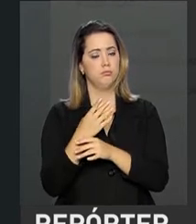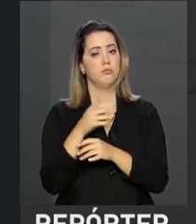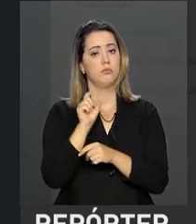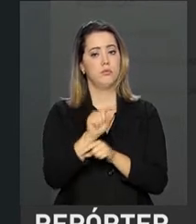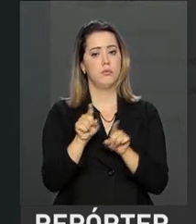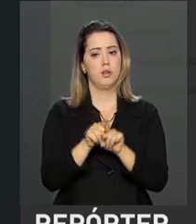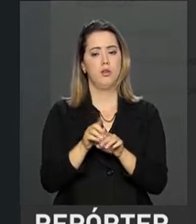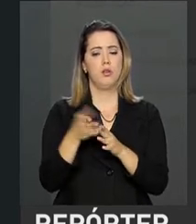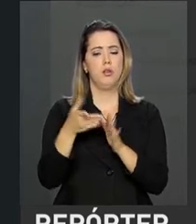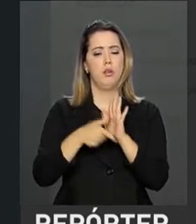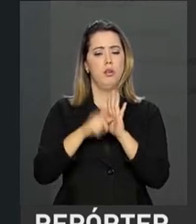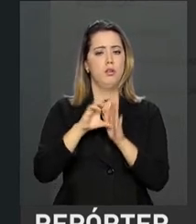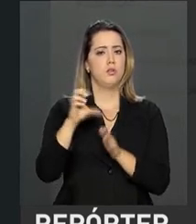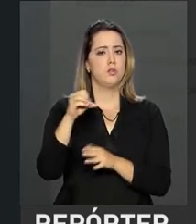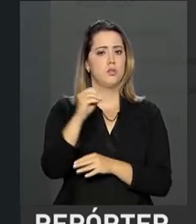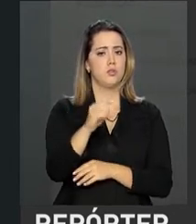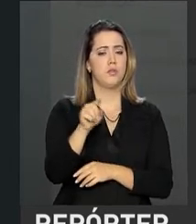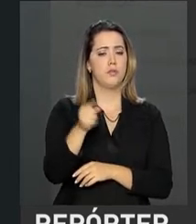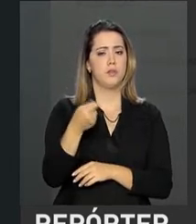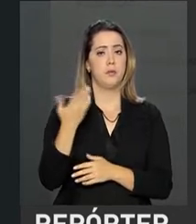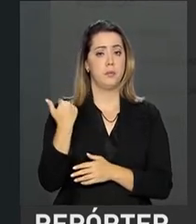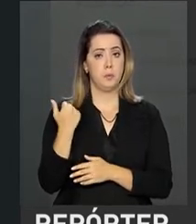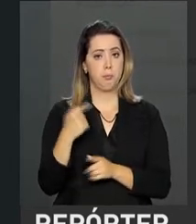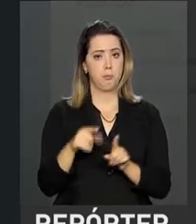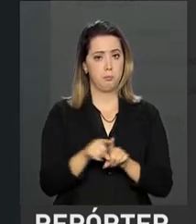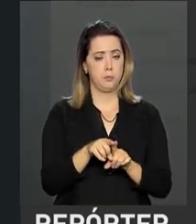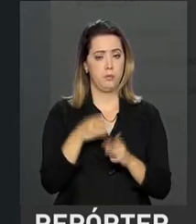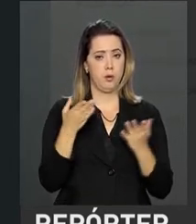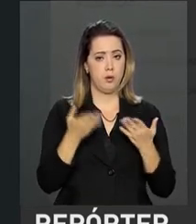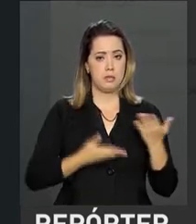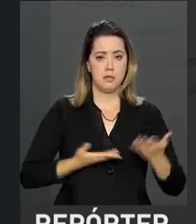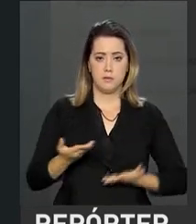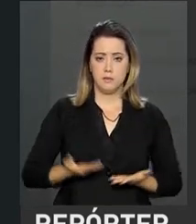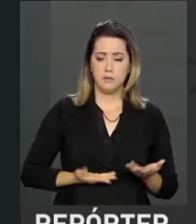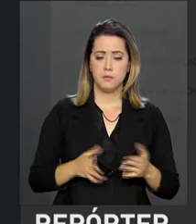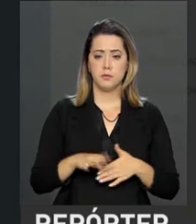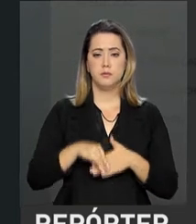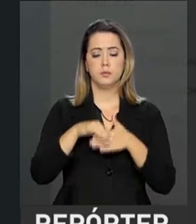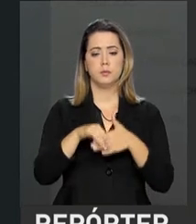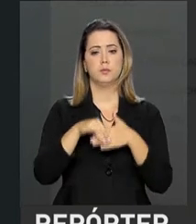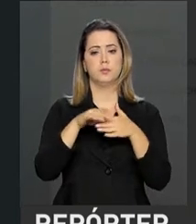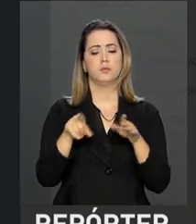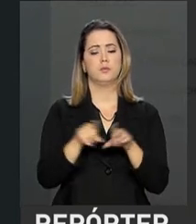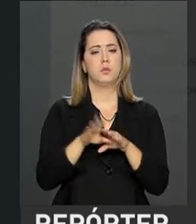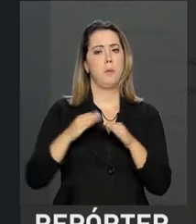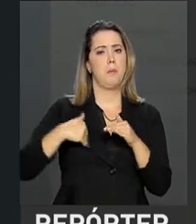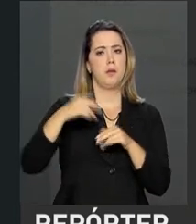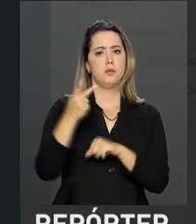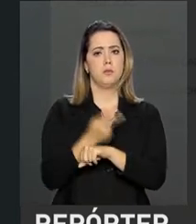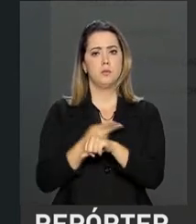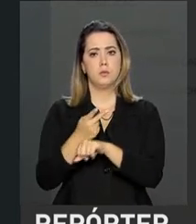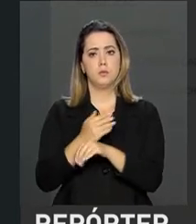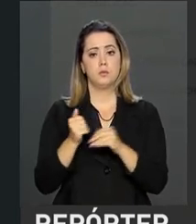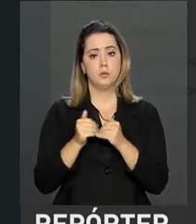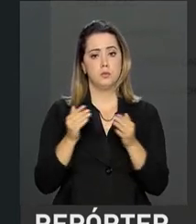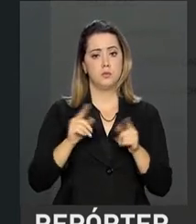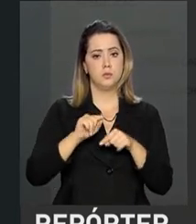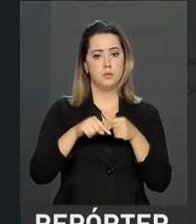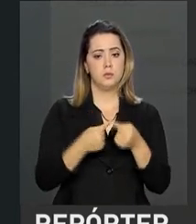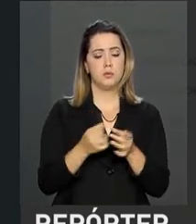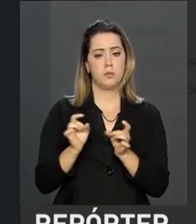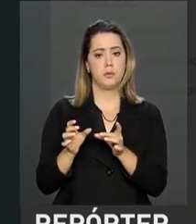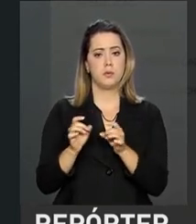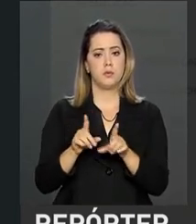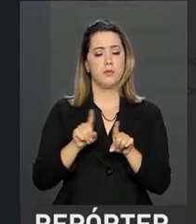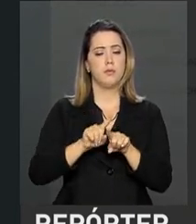período em 2016 o setor de serviços lidera o ranking dos mais procurados depois vem o comércio